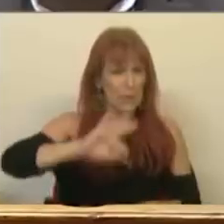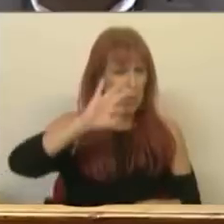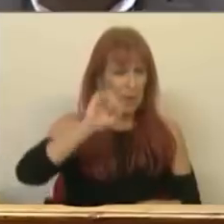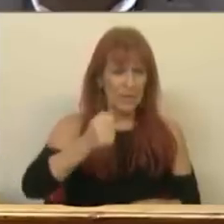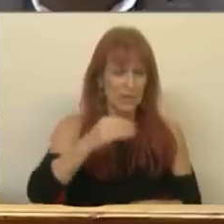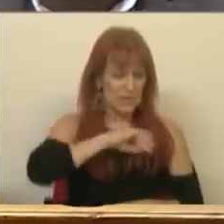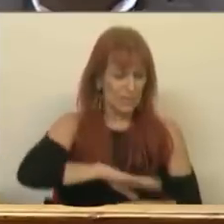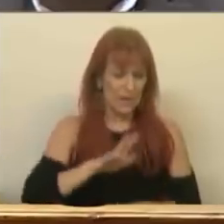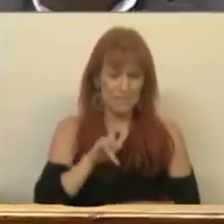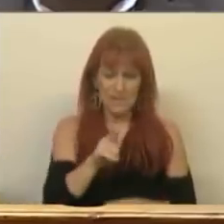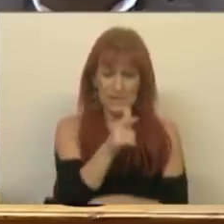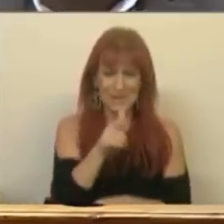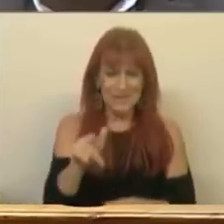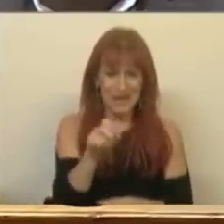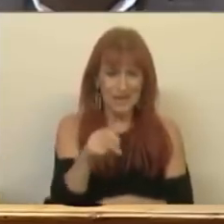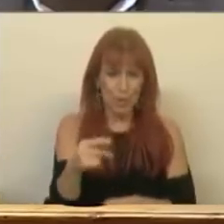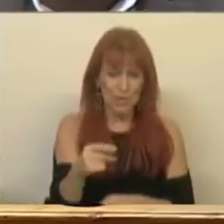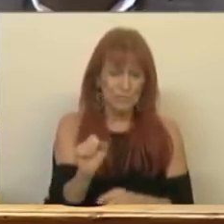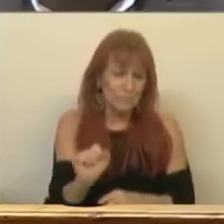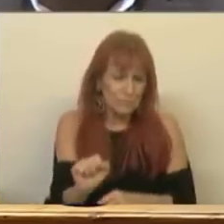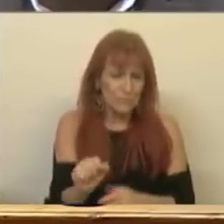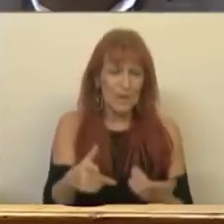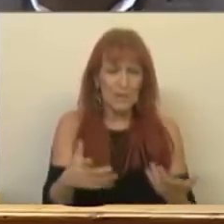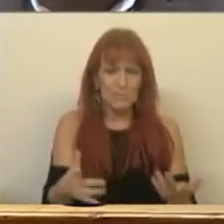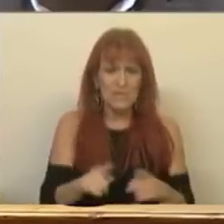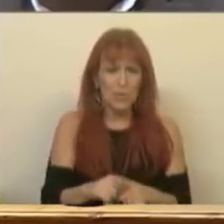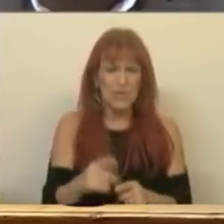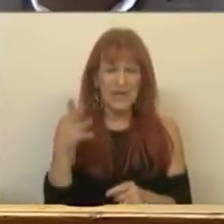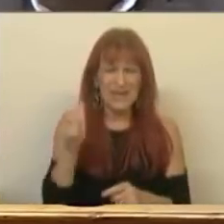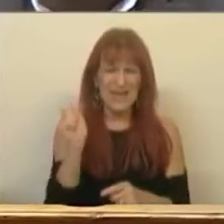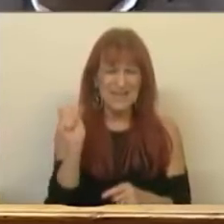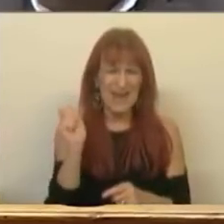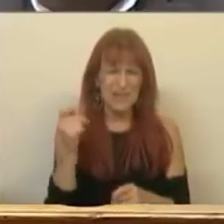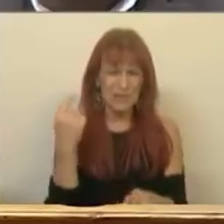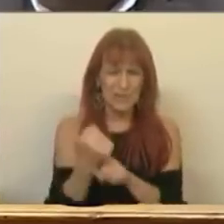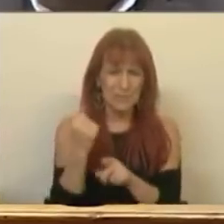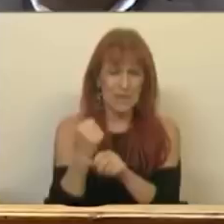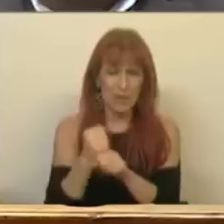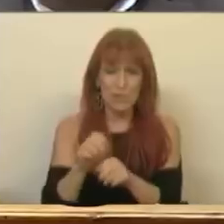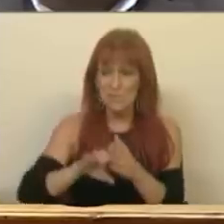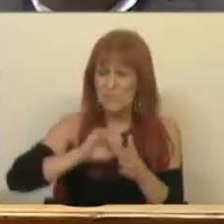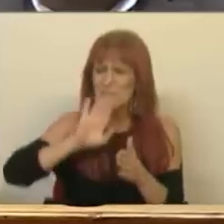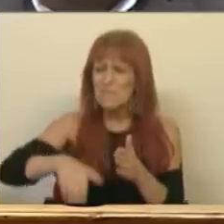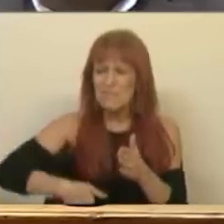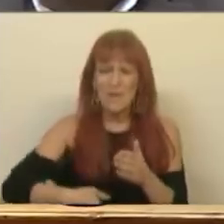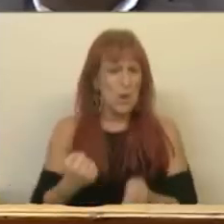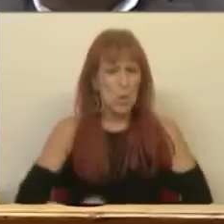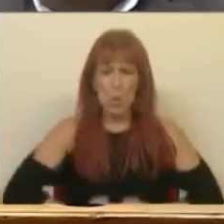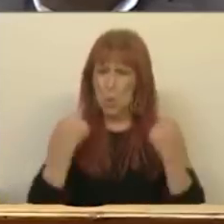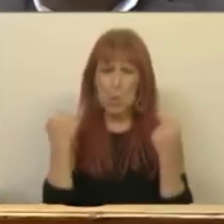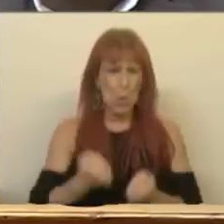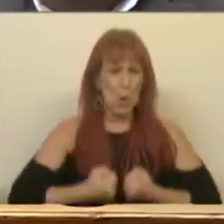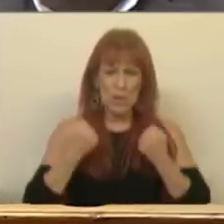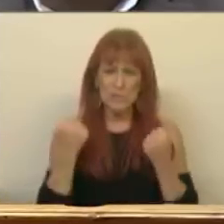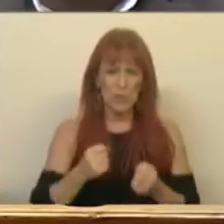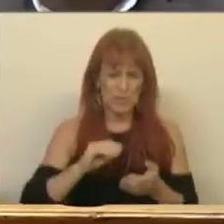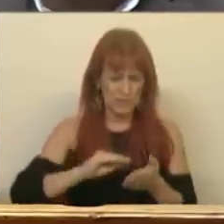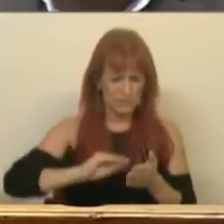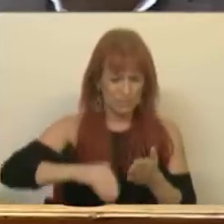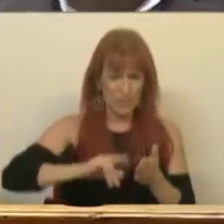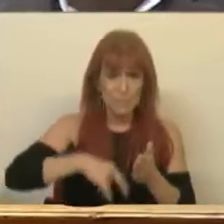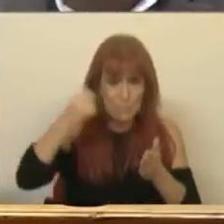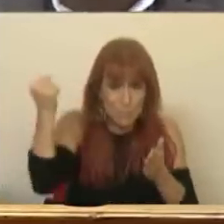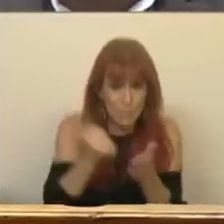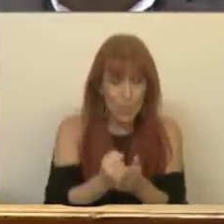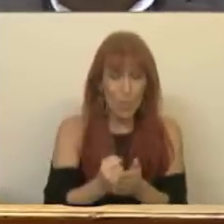ganham r$ 1.100€ liquidos tiveram 15 anos a trabalhar precáriamente sem conseguir vincular